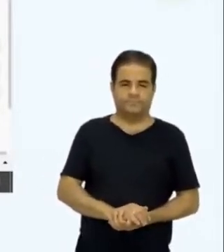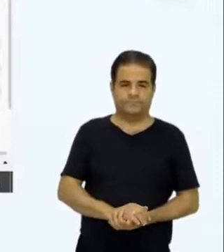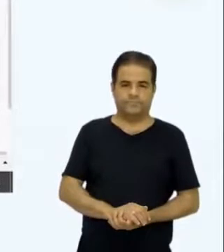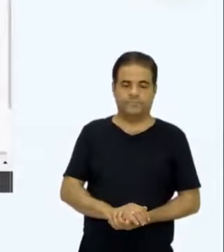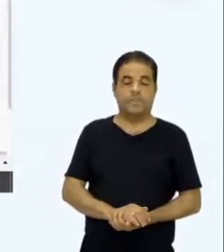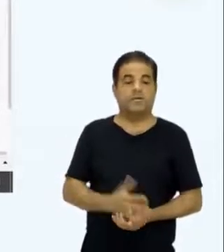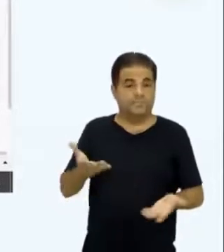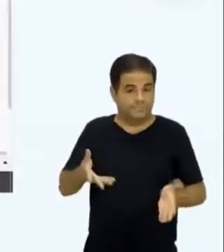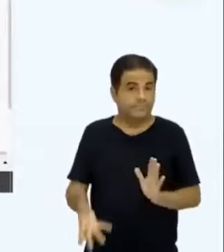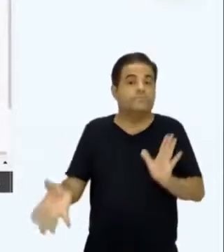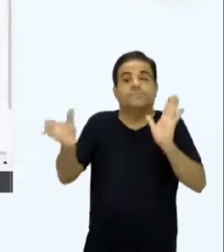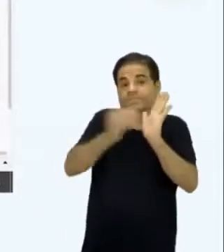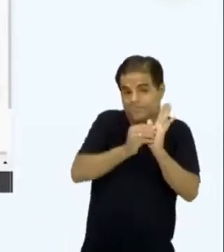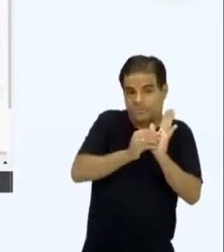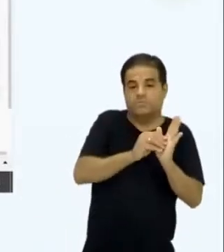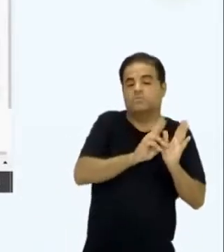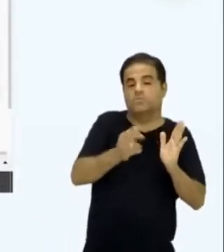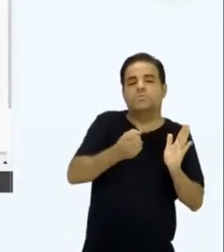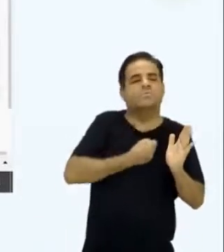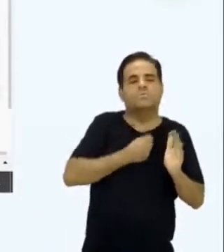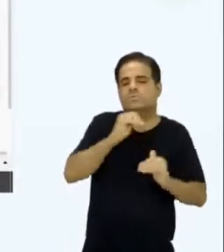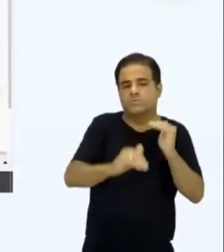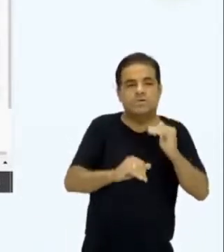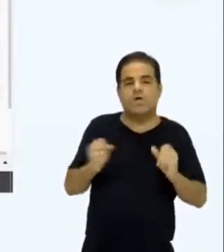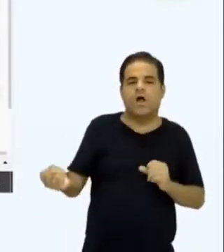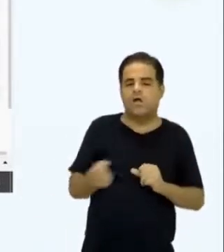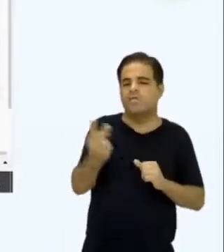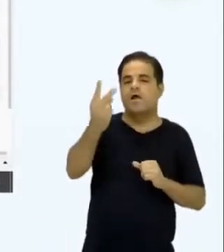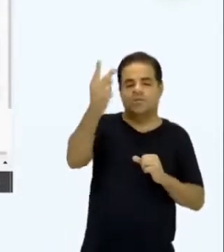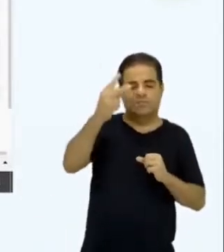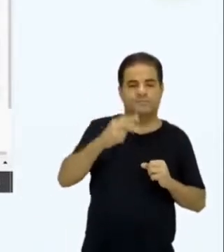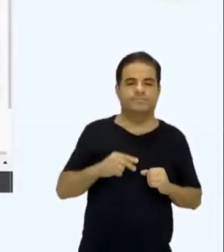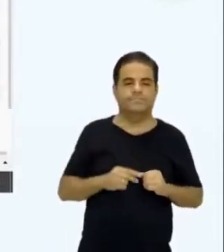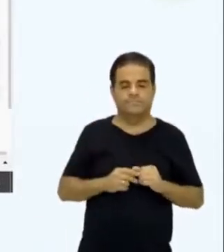Nós vamos colocar o nome da nossa variável de valor.